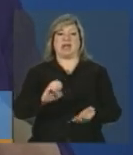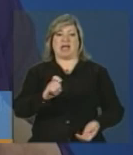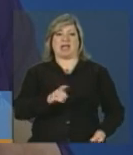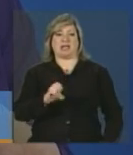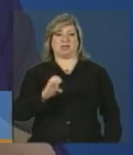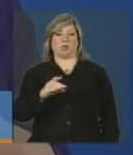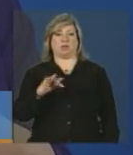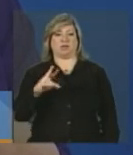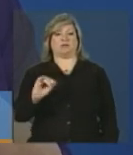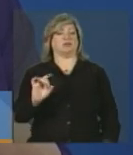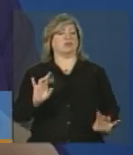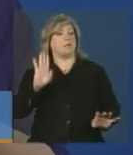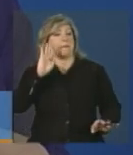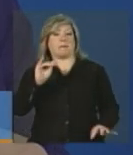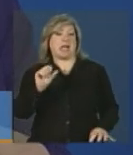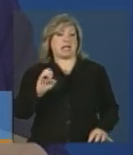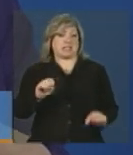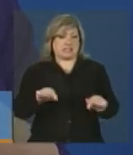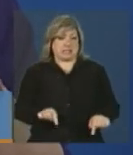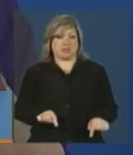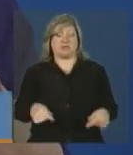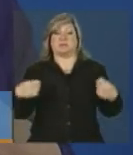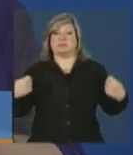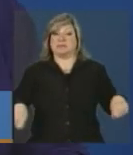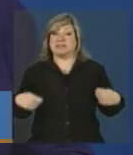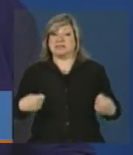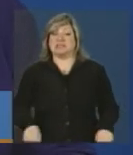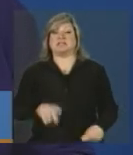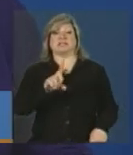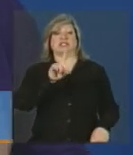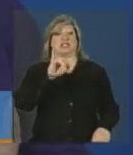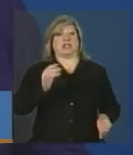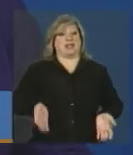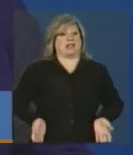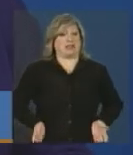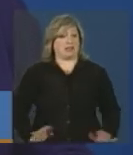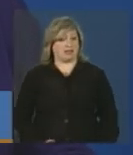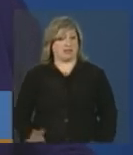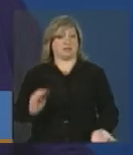Então, basicamente isso, é necessário estar com a data de nascimento